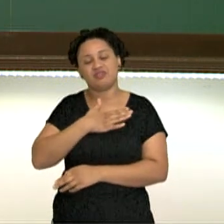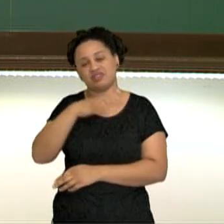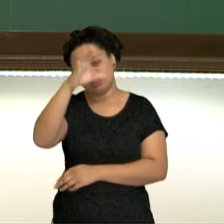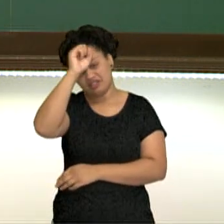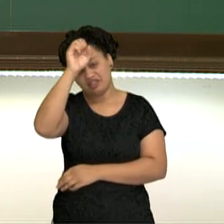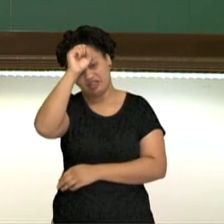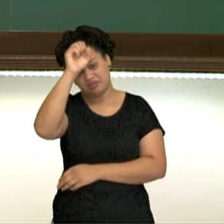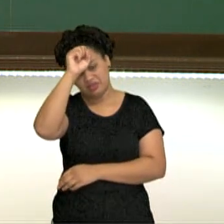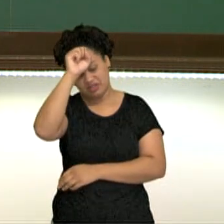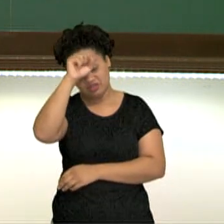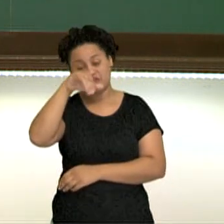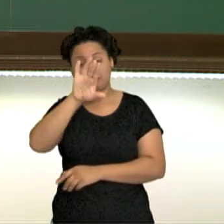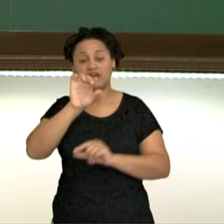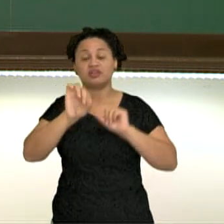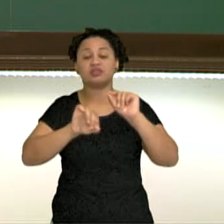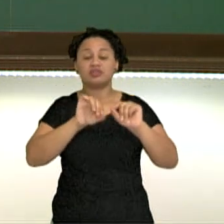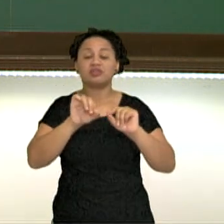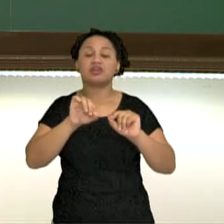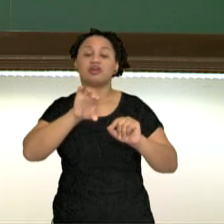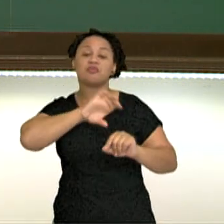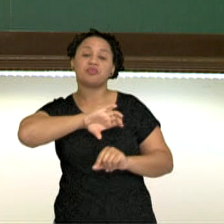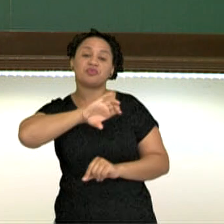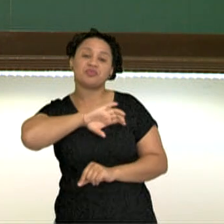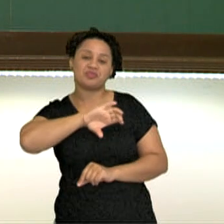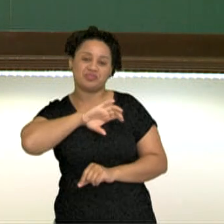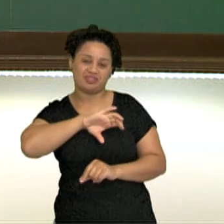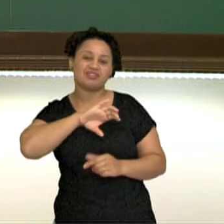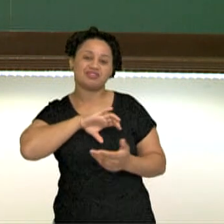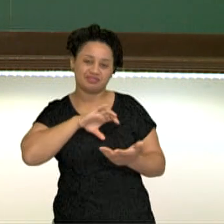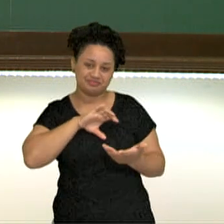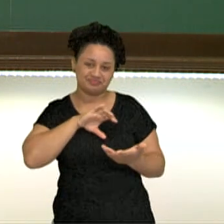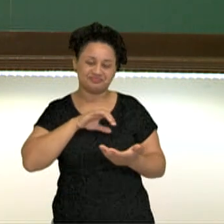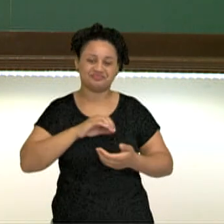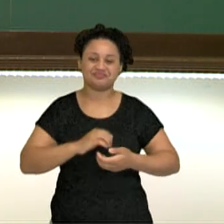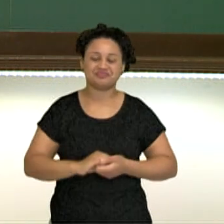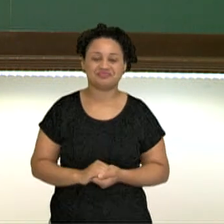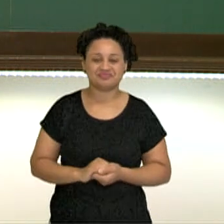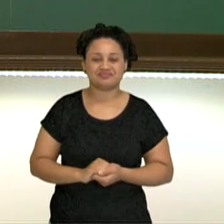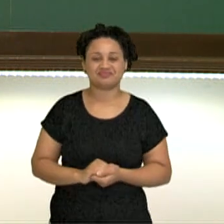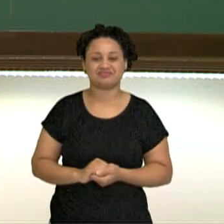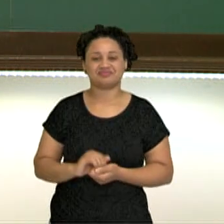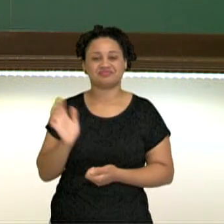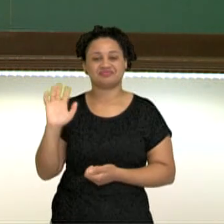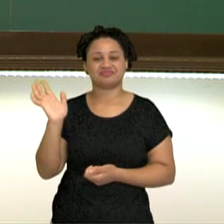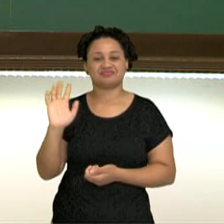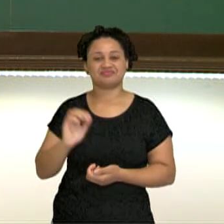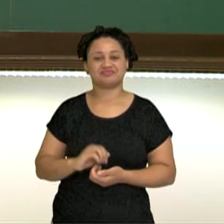pouquinho mais sobre a nossa linguagem, sobre a língua portuguesa. Valeu!